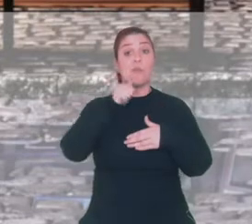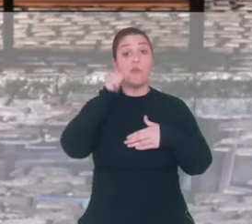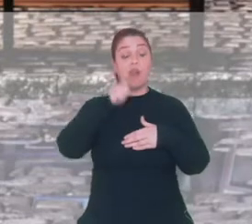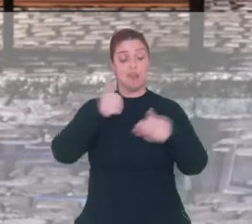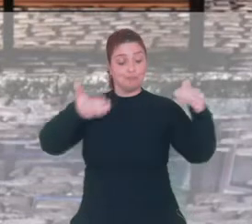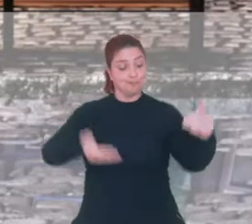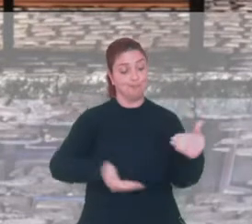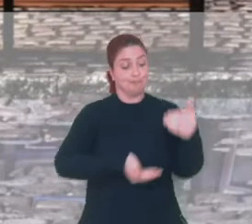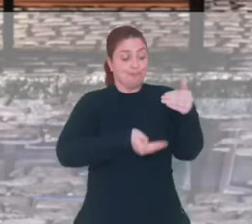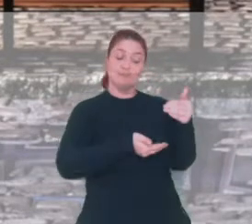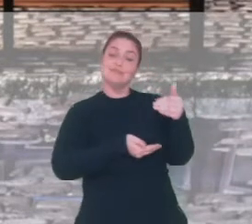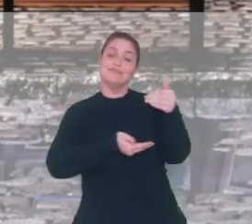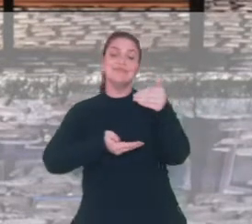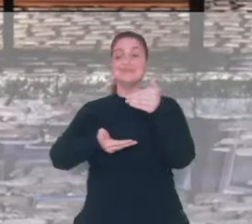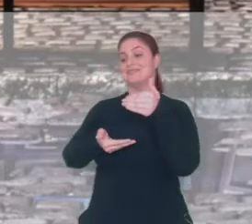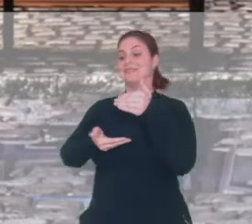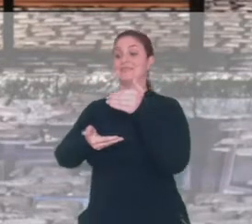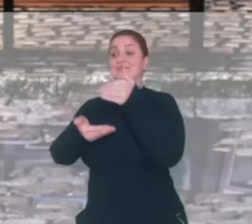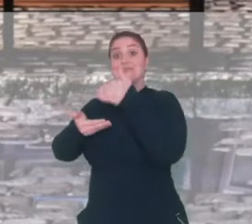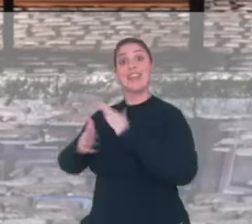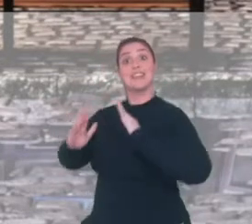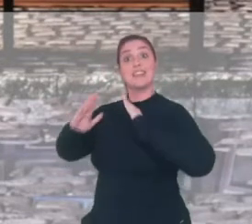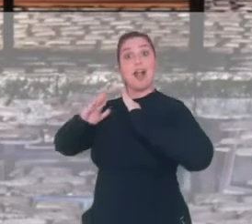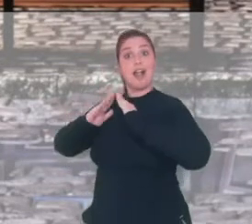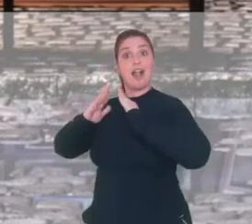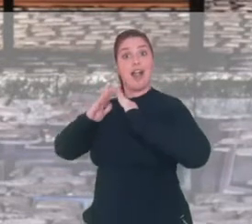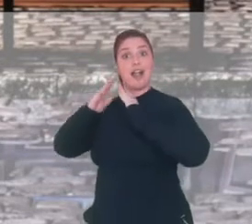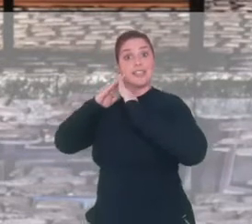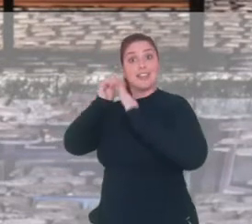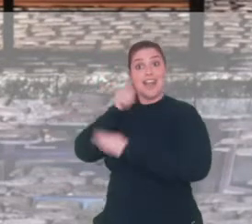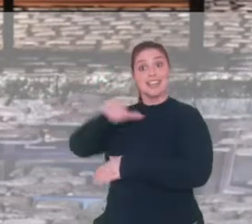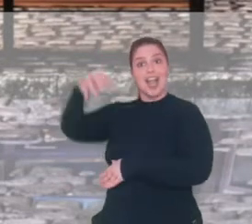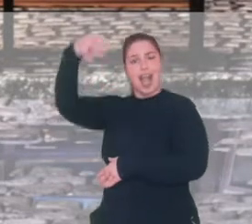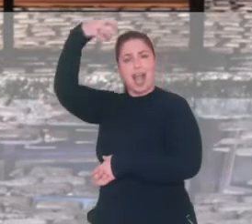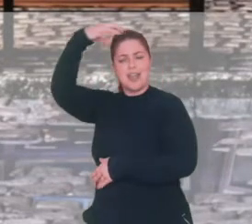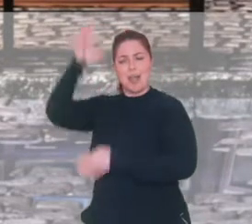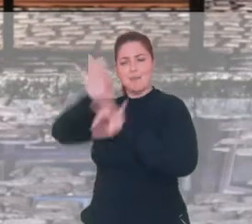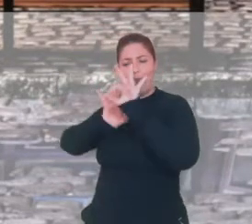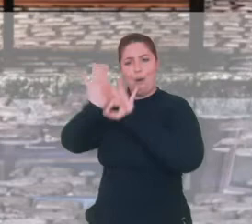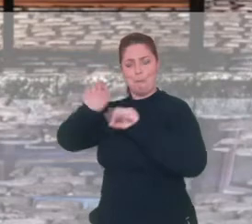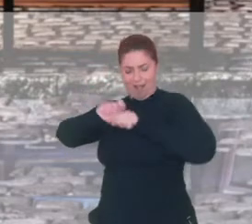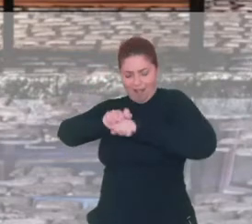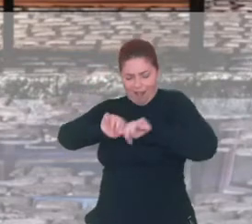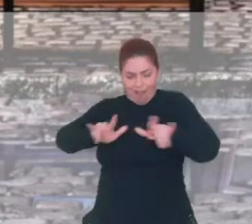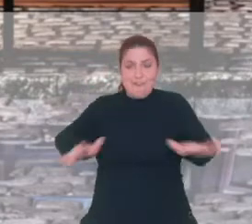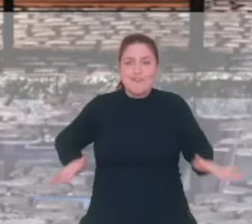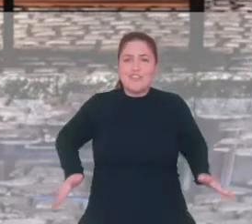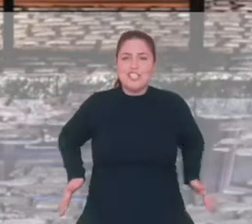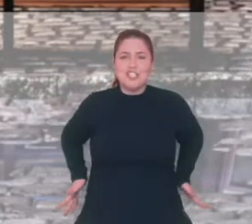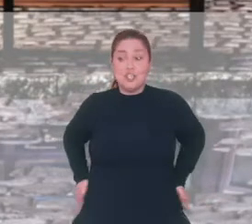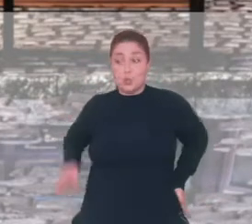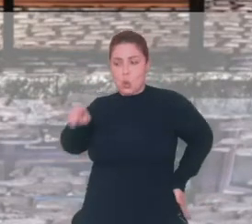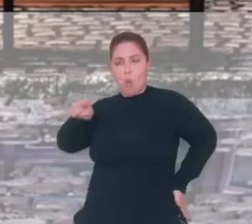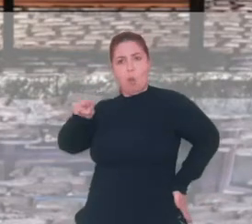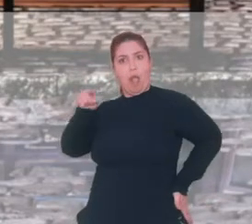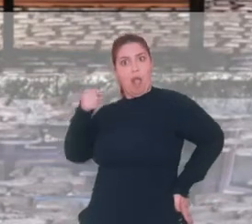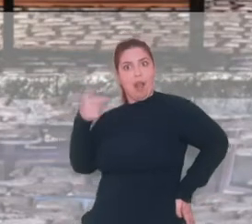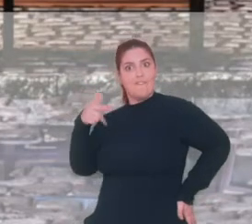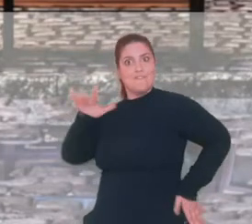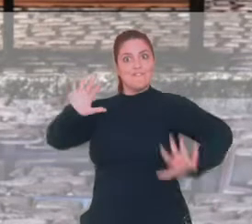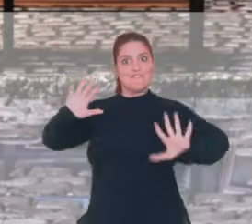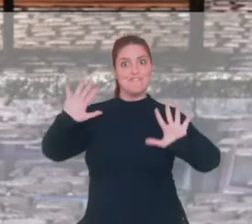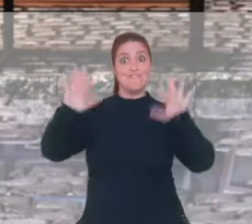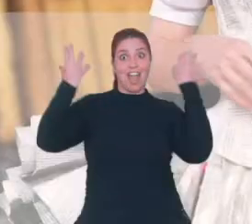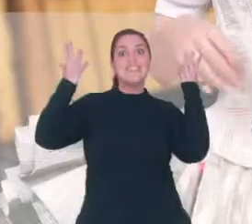caixa de costura, chegou à casa da baronesa para fazer os últimos ajustes no vestido com o qual a mulher iria a um